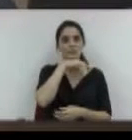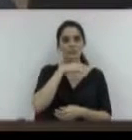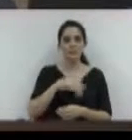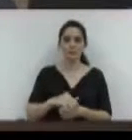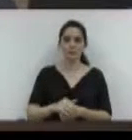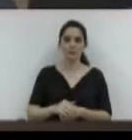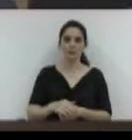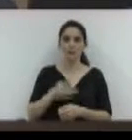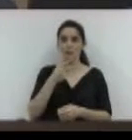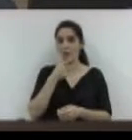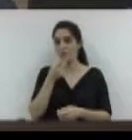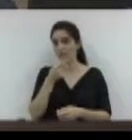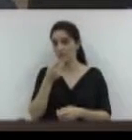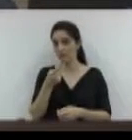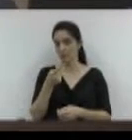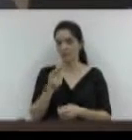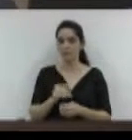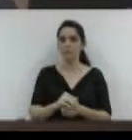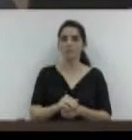que agiu respaldado